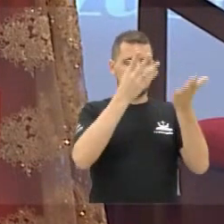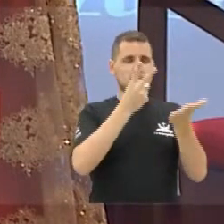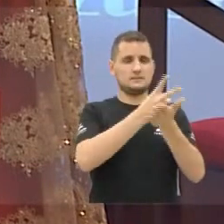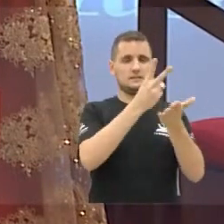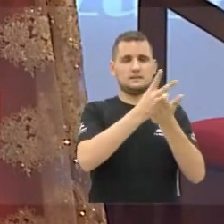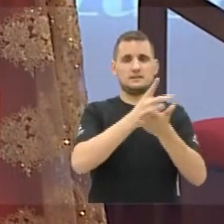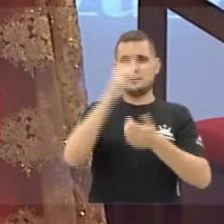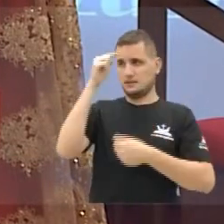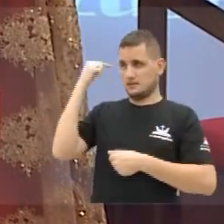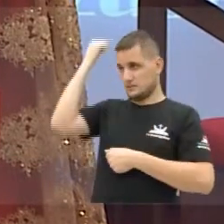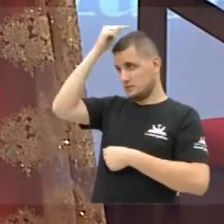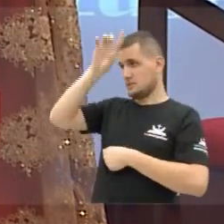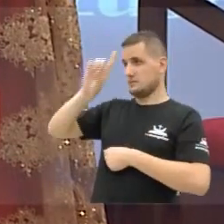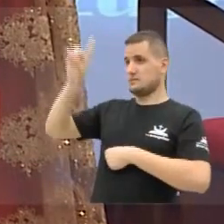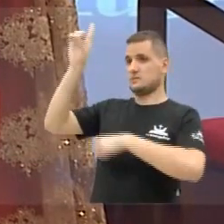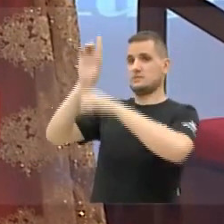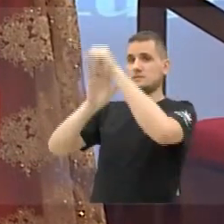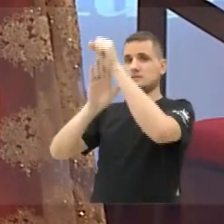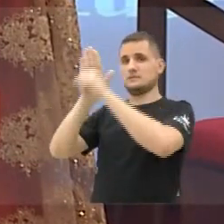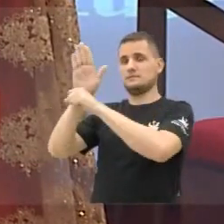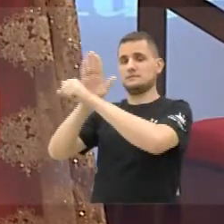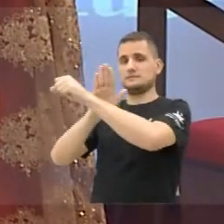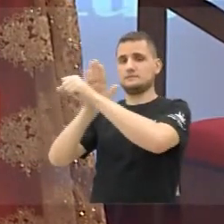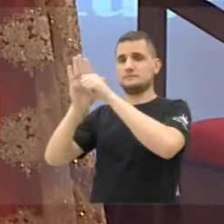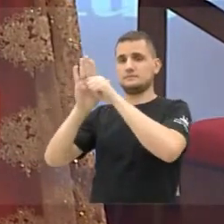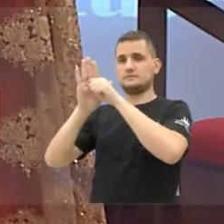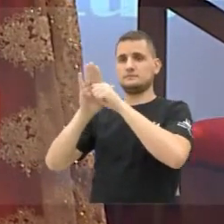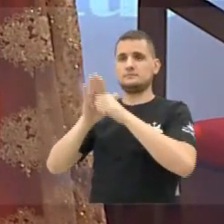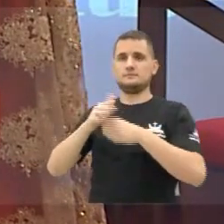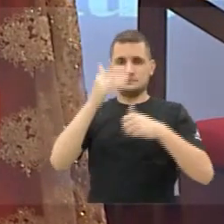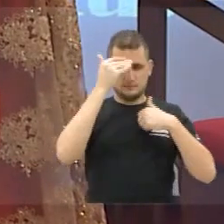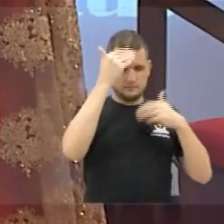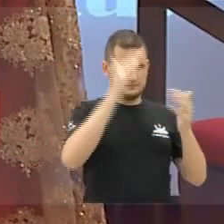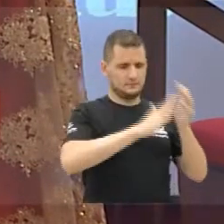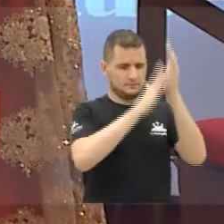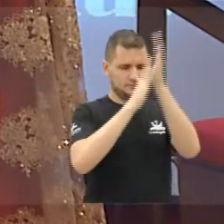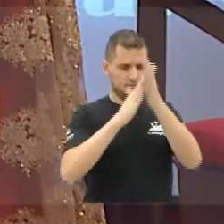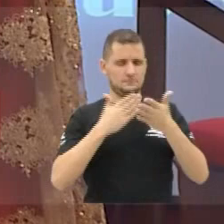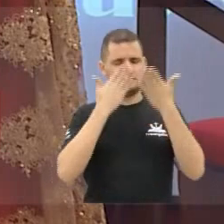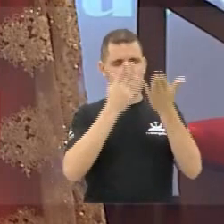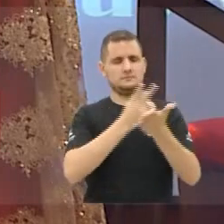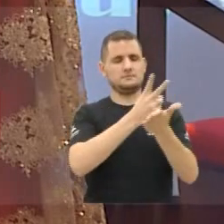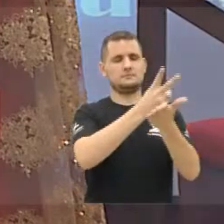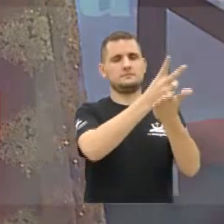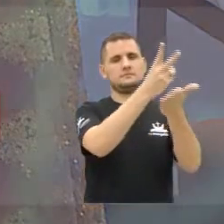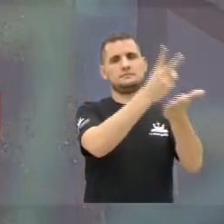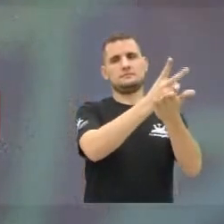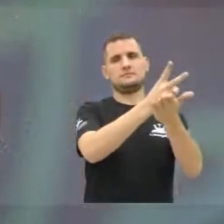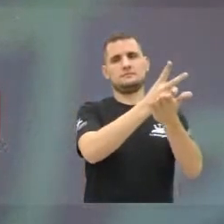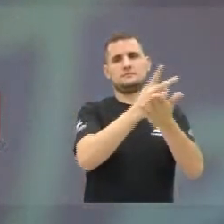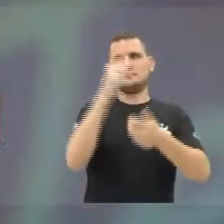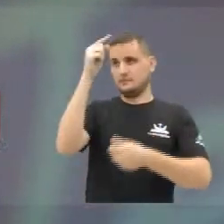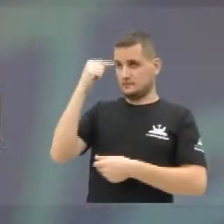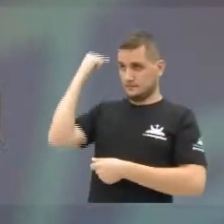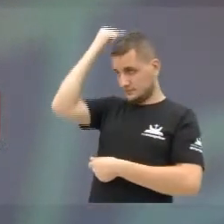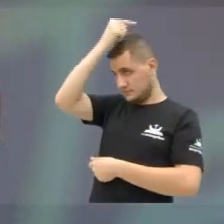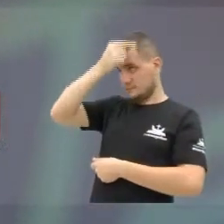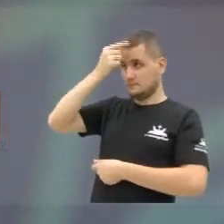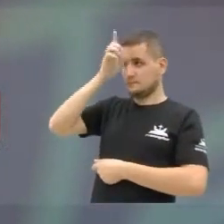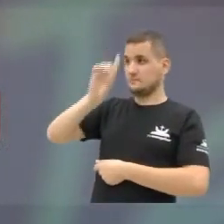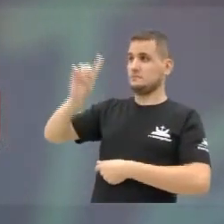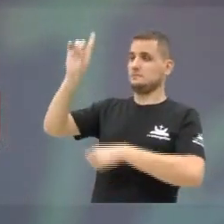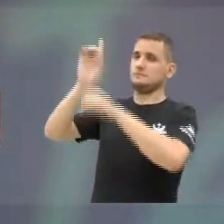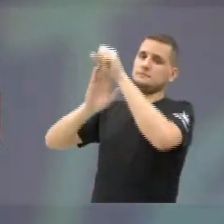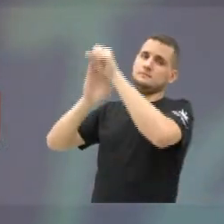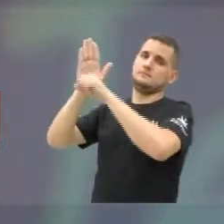todo momento ao Santíssimo e Diviníssimo Sacramento. Graças e louvores sejam dados a todo momento ao